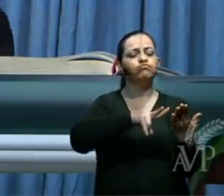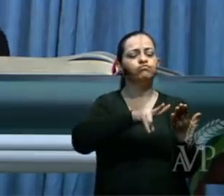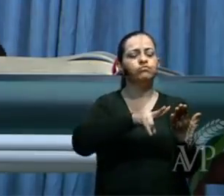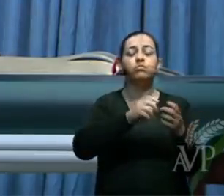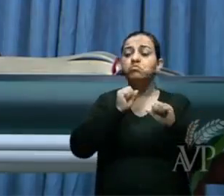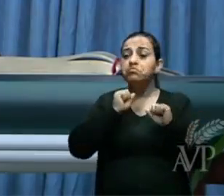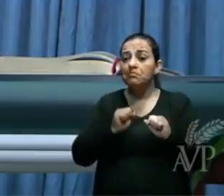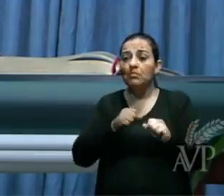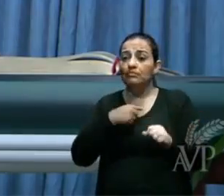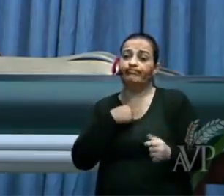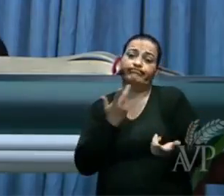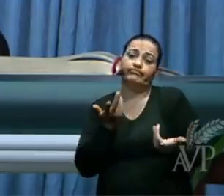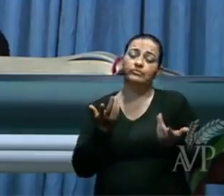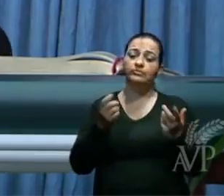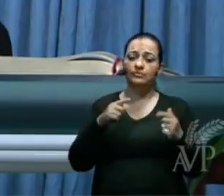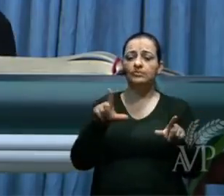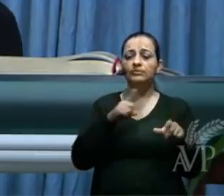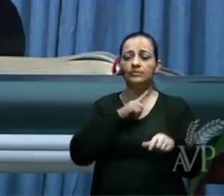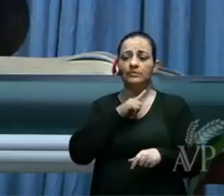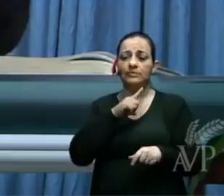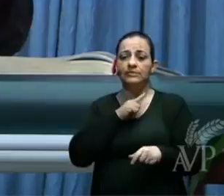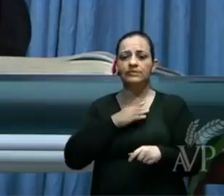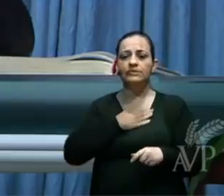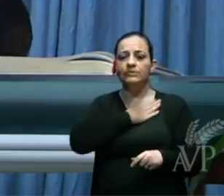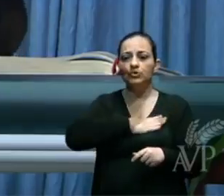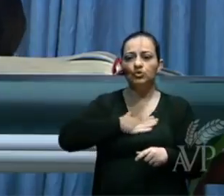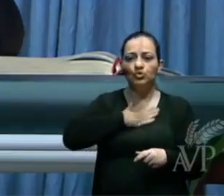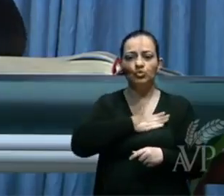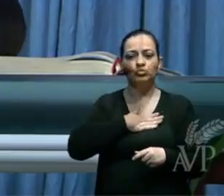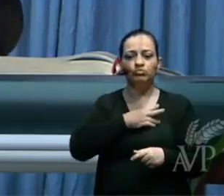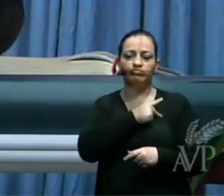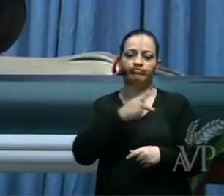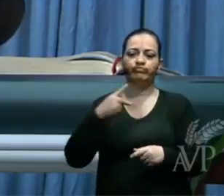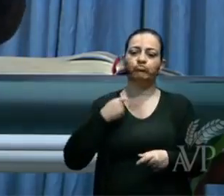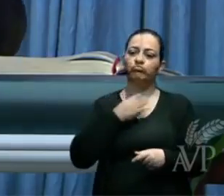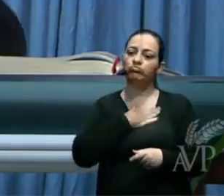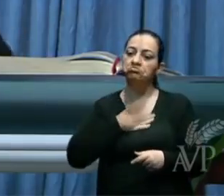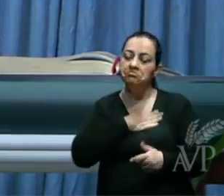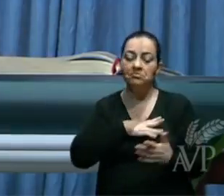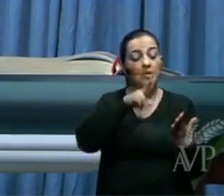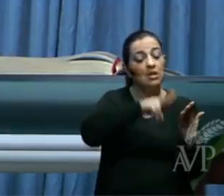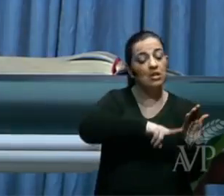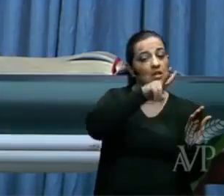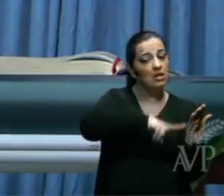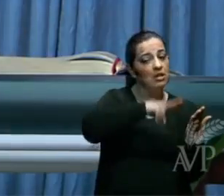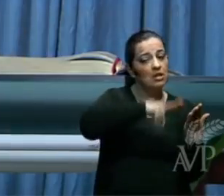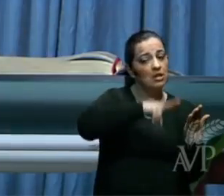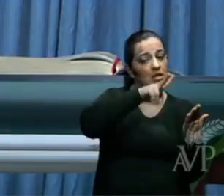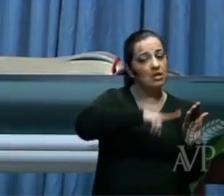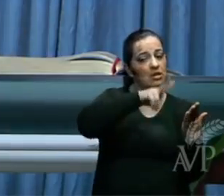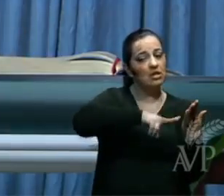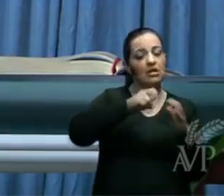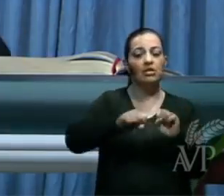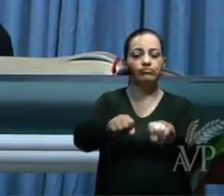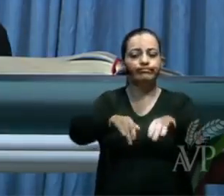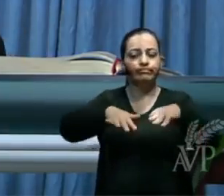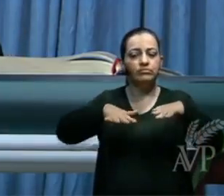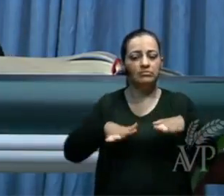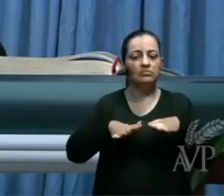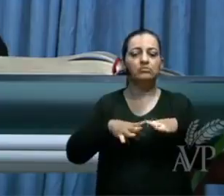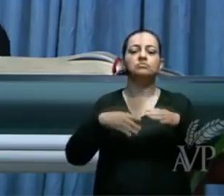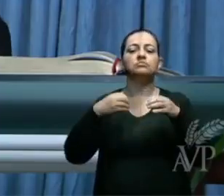tarde porque tem ministérios que gosta de ler somente vai lendo sua para suas igrejas e